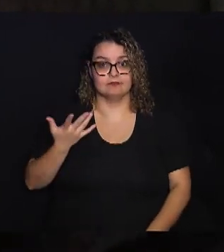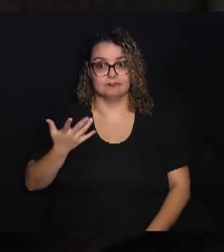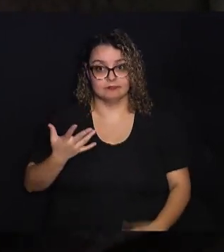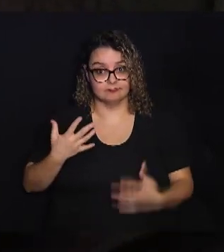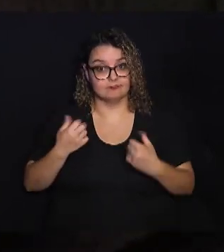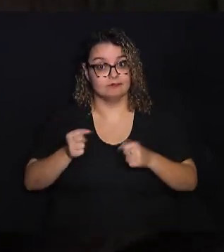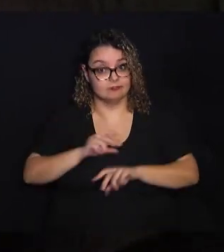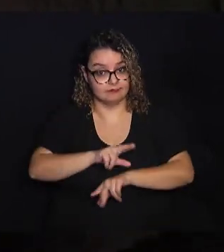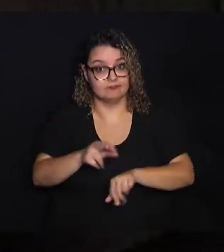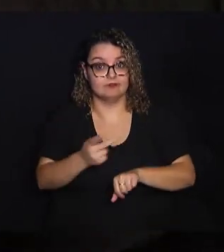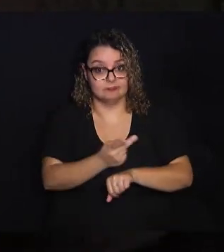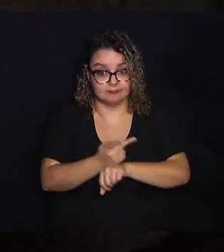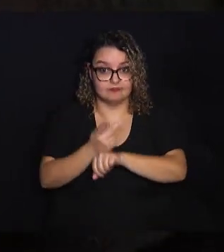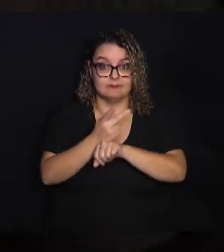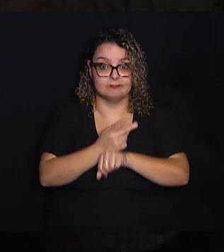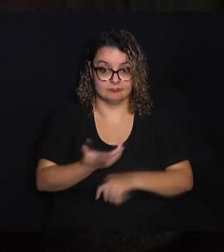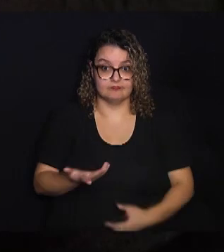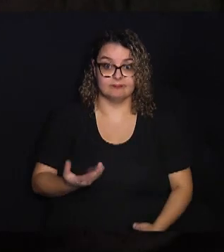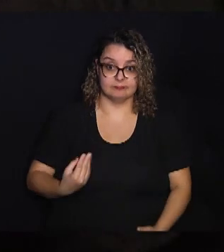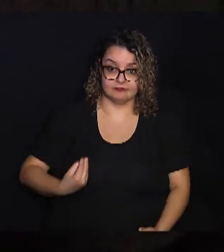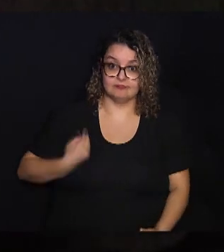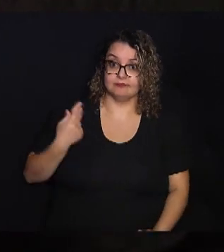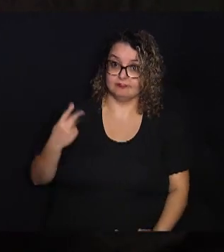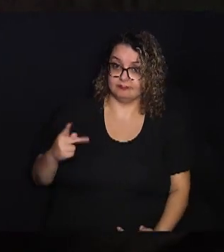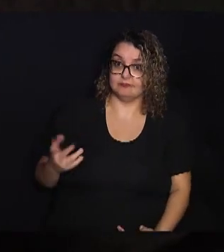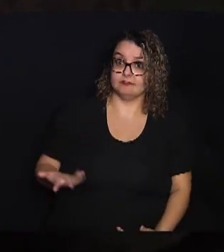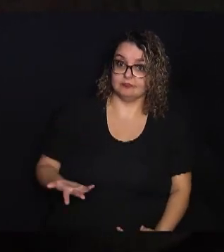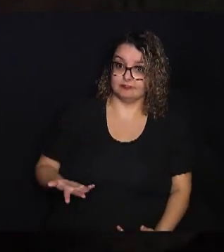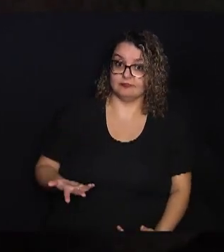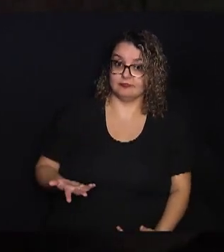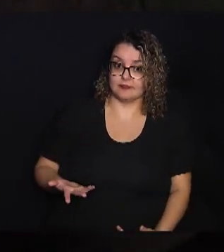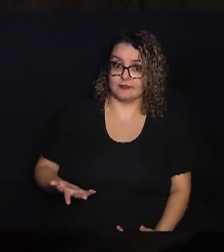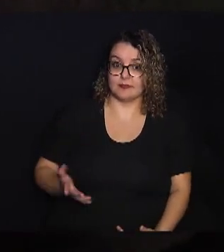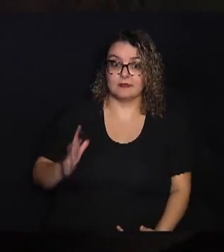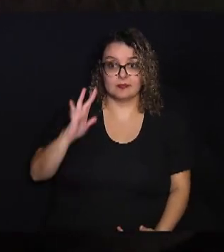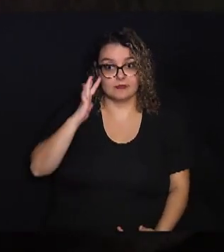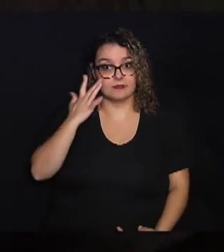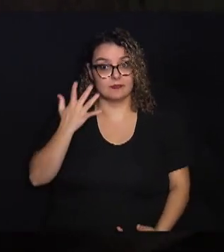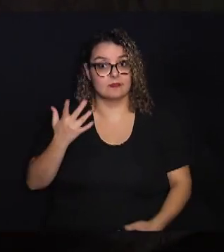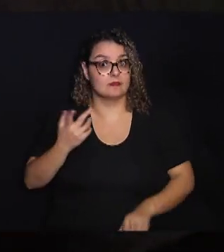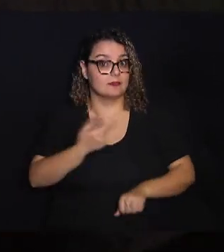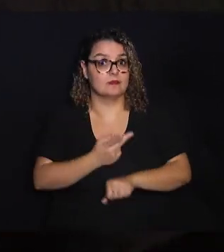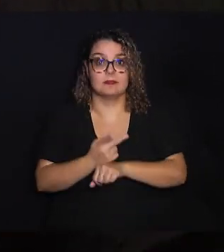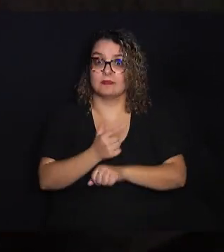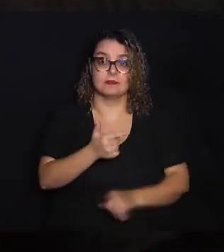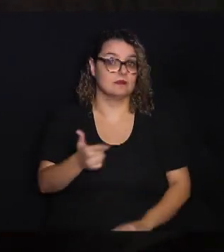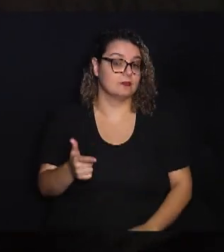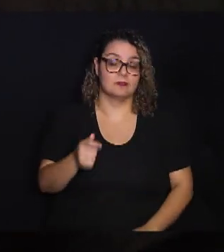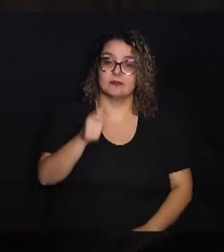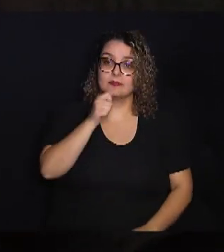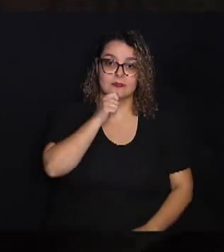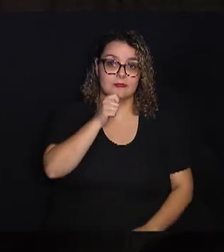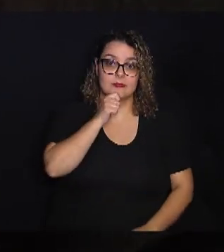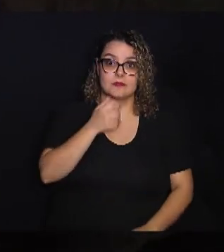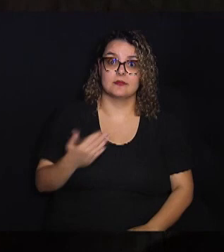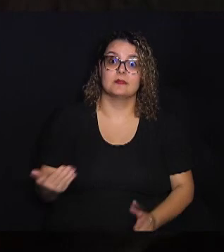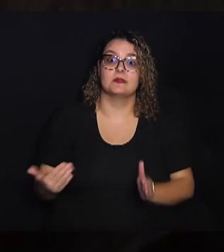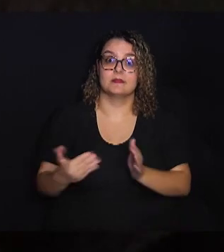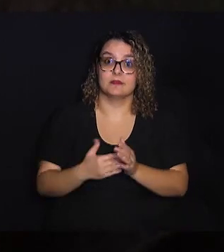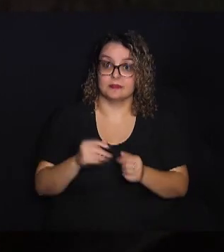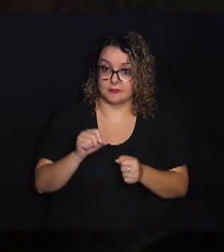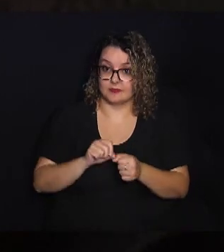prêmios, né, na vida dele. Mas acho que o maior prêmio ele não tinha ganhado ainda, até